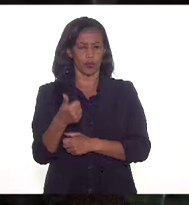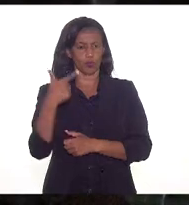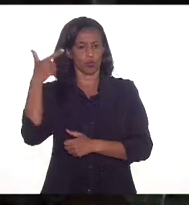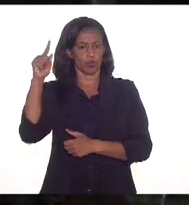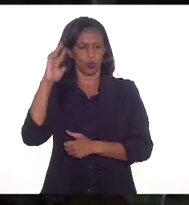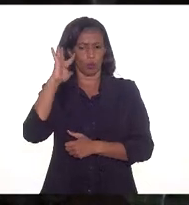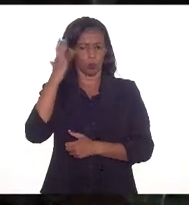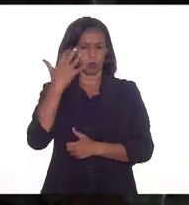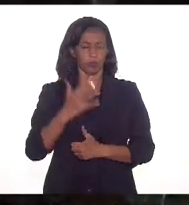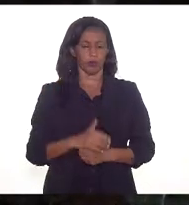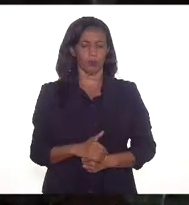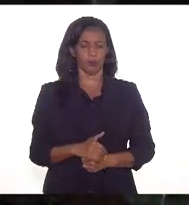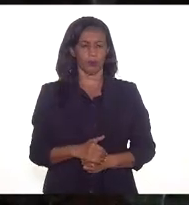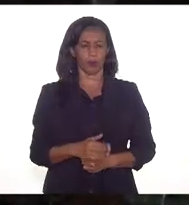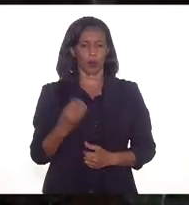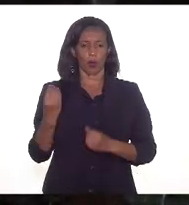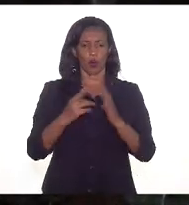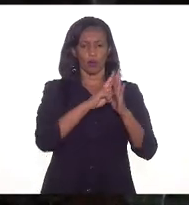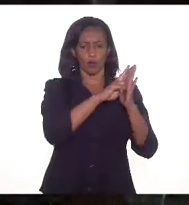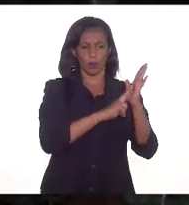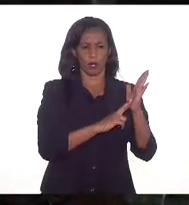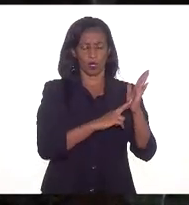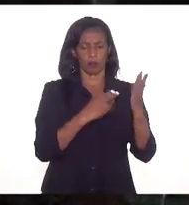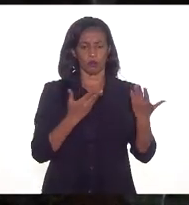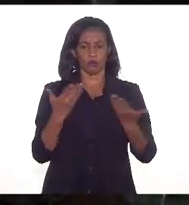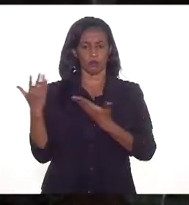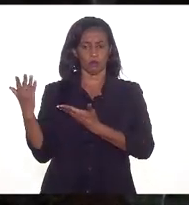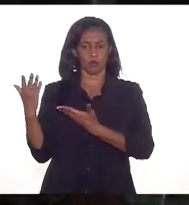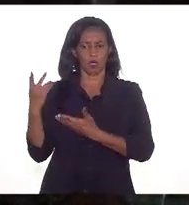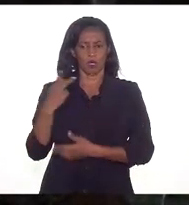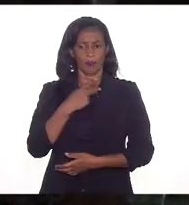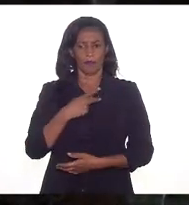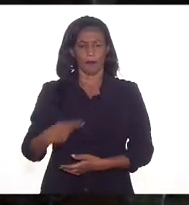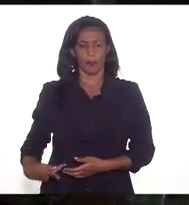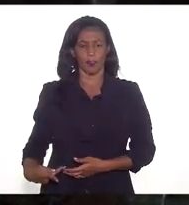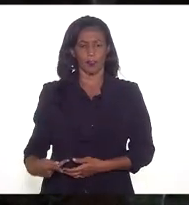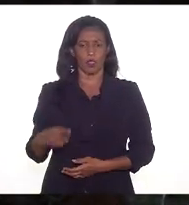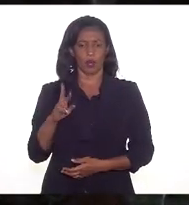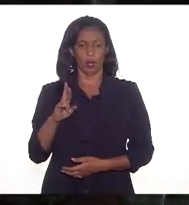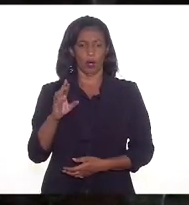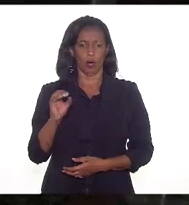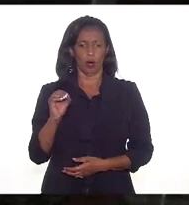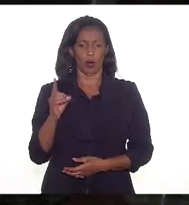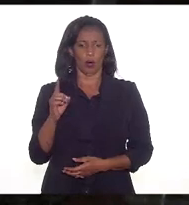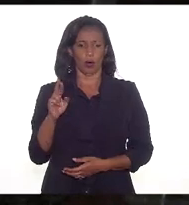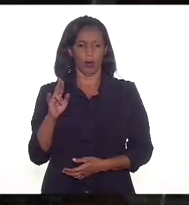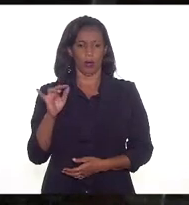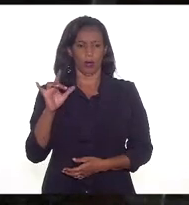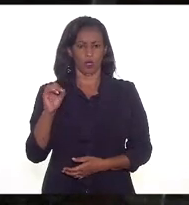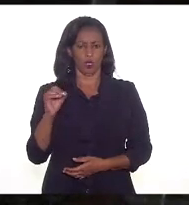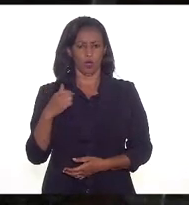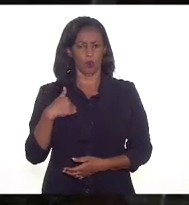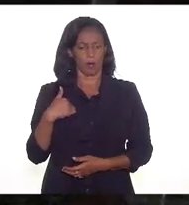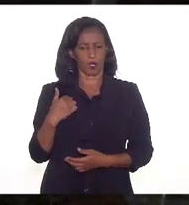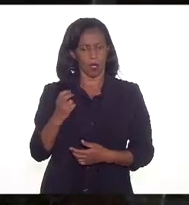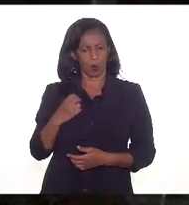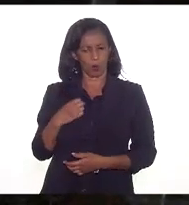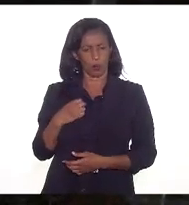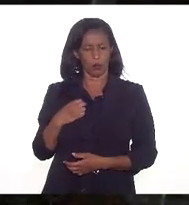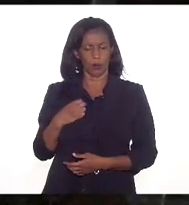providências. Como sou relator, passo agora a presidência para o nobre deputado Rodrigo Bacelar, para que eu possa